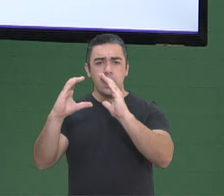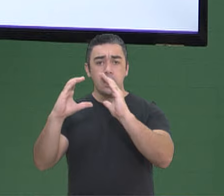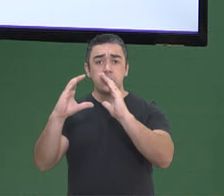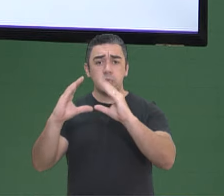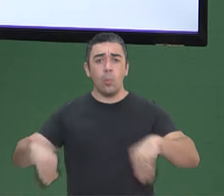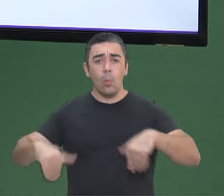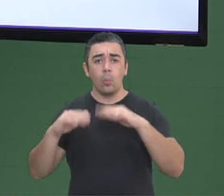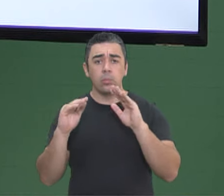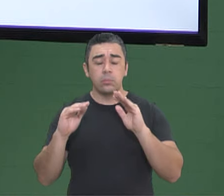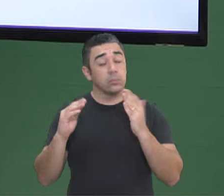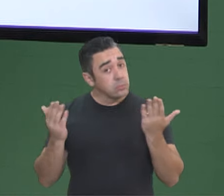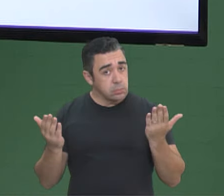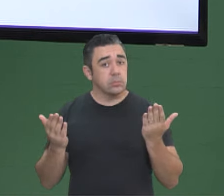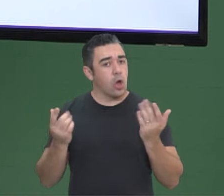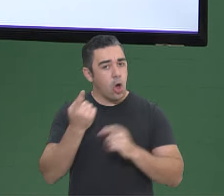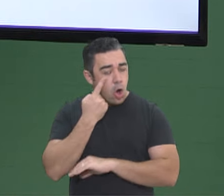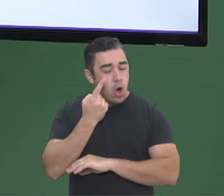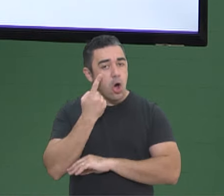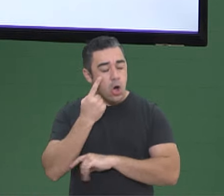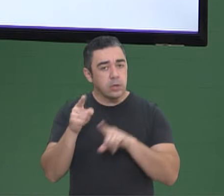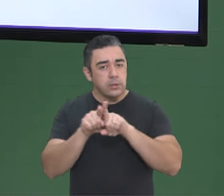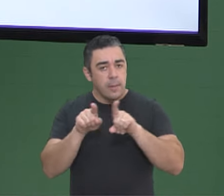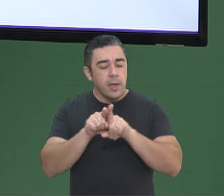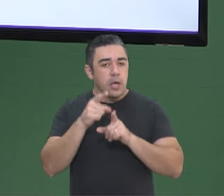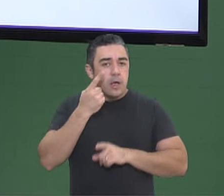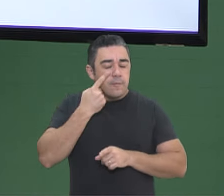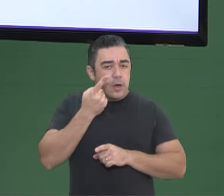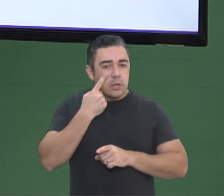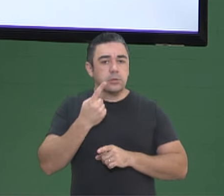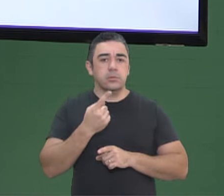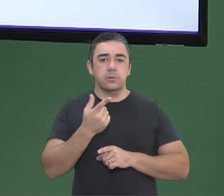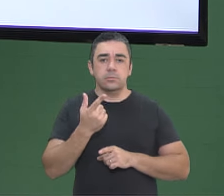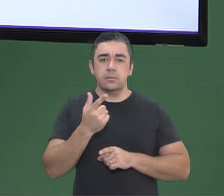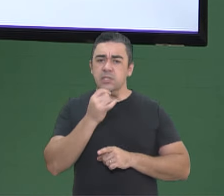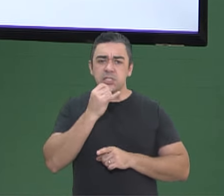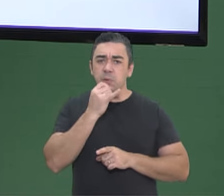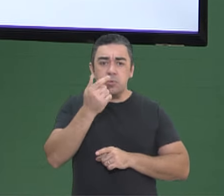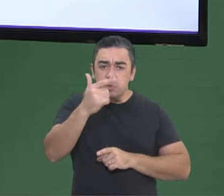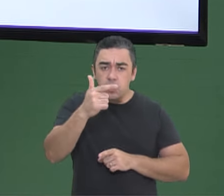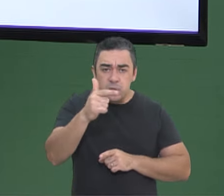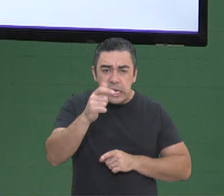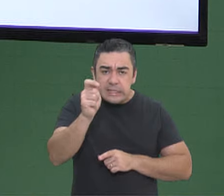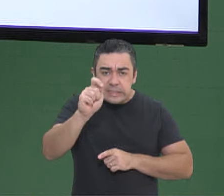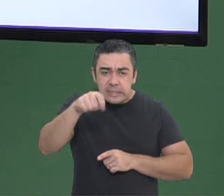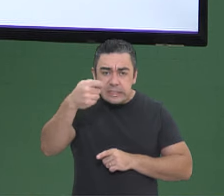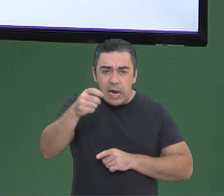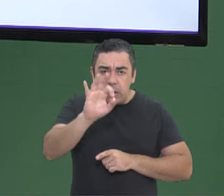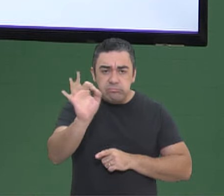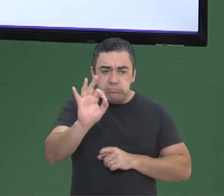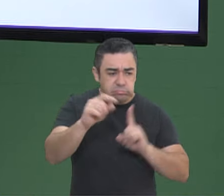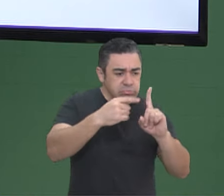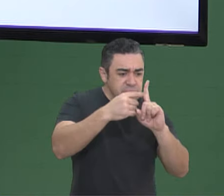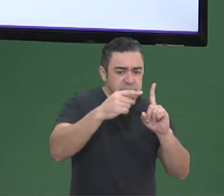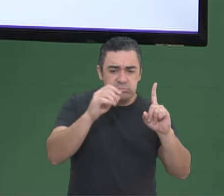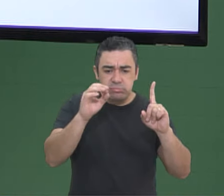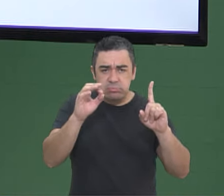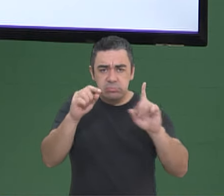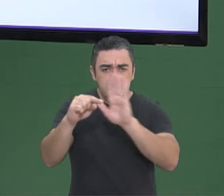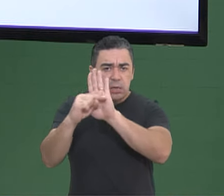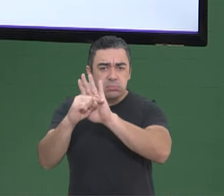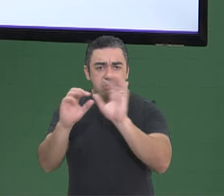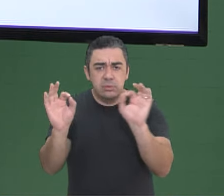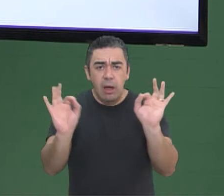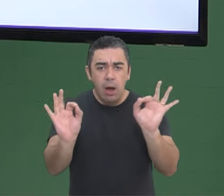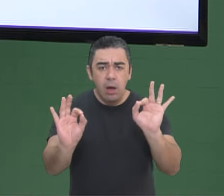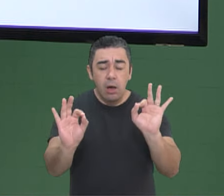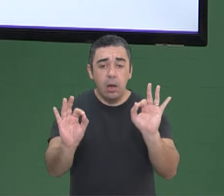bem? Muito bem. Aqui a prof pôs um resuminho, ó, mesmo sinal, sinais diferentes, que vai lá daquela